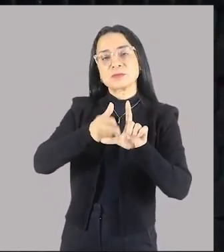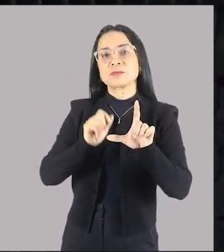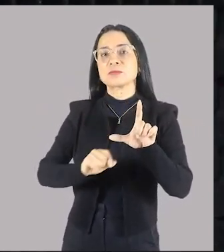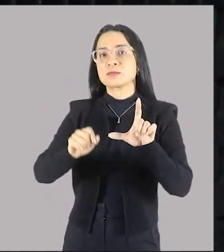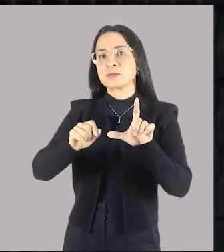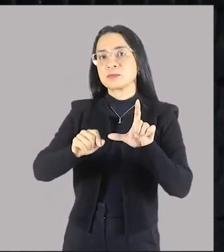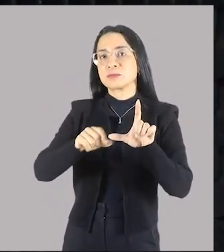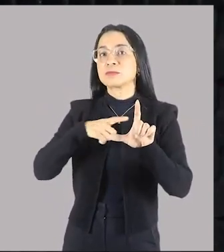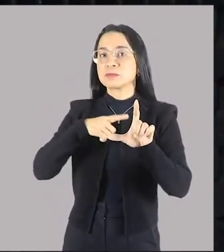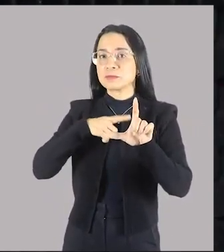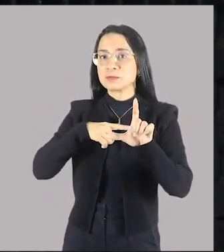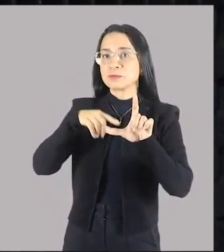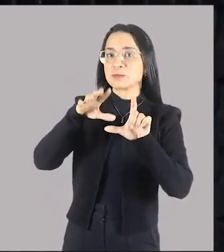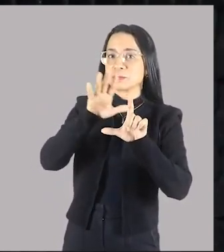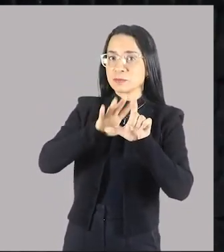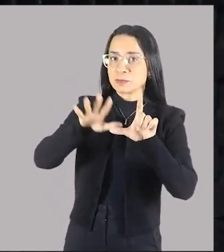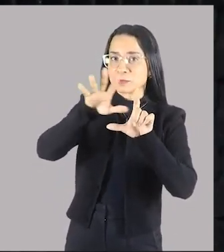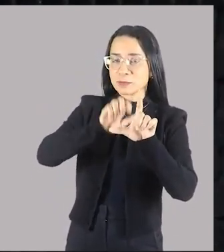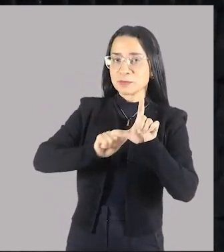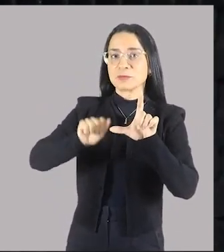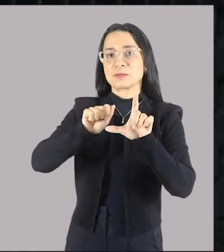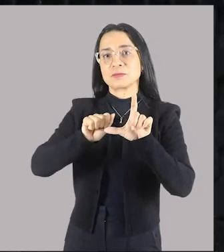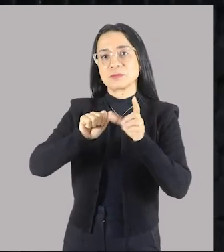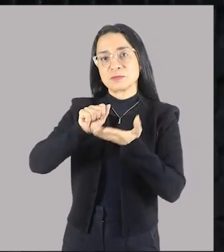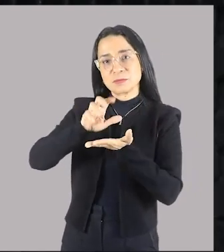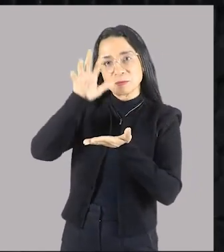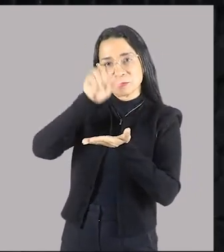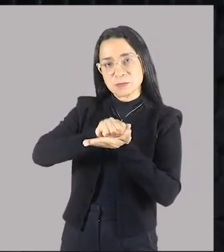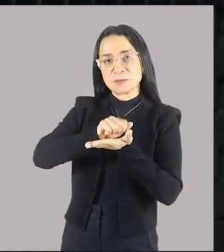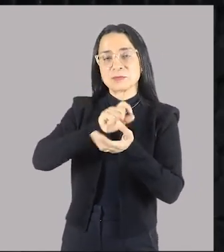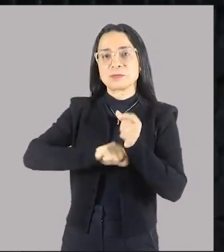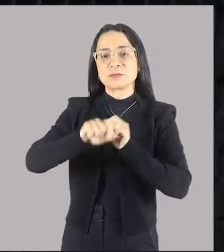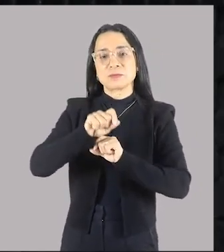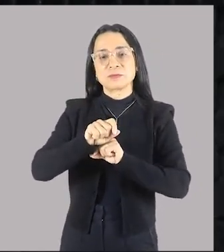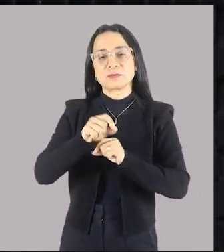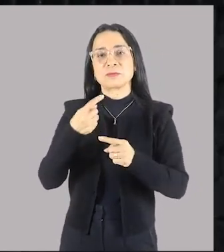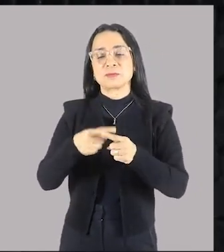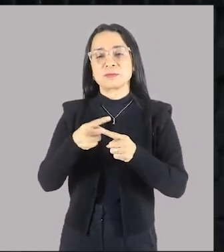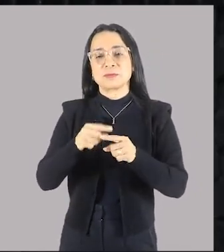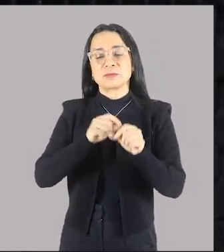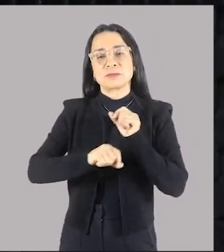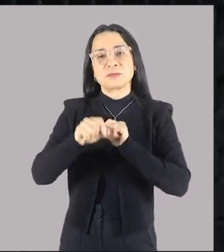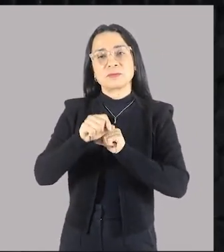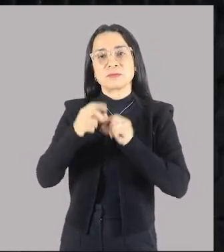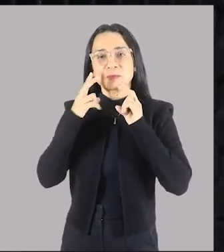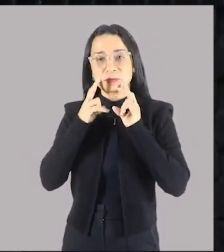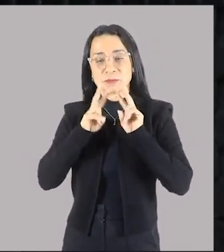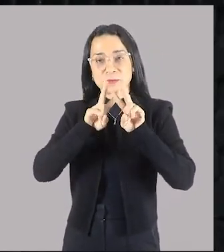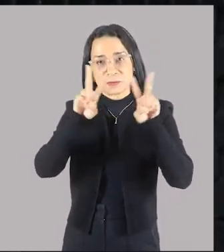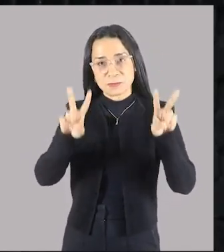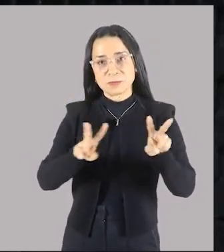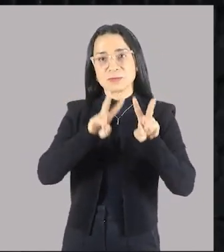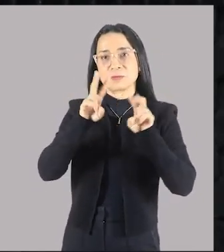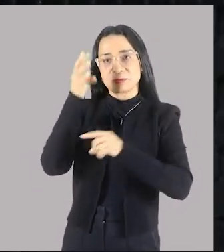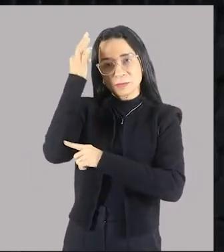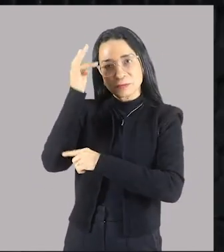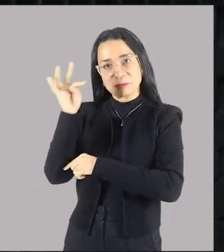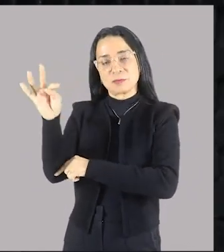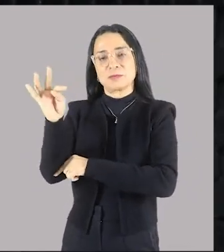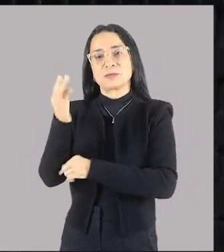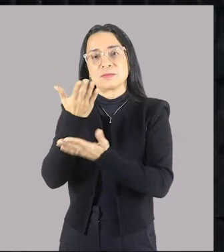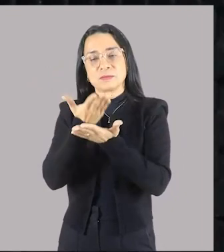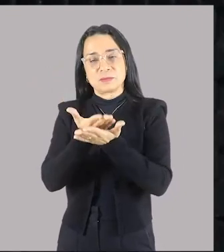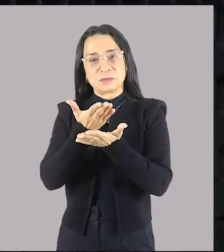QR Code. Você vai lá, você vai baixar esse QR Code, porque ali você vai olhar a parte teórica dessa